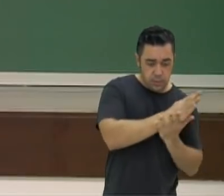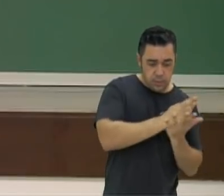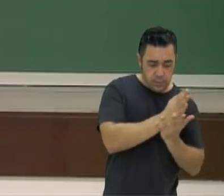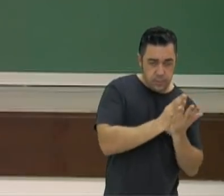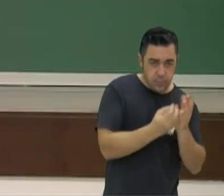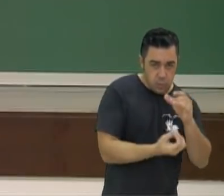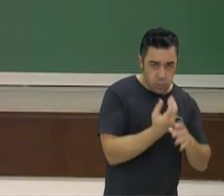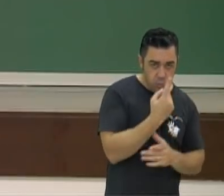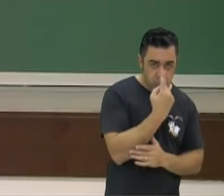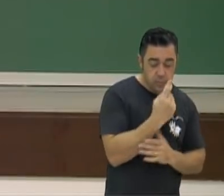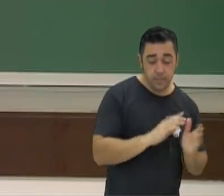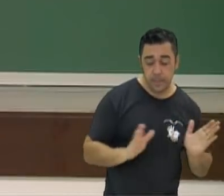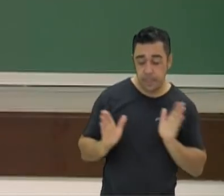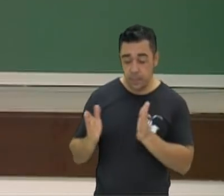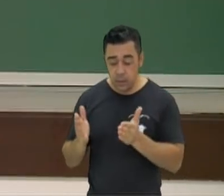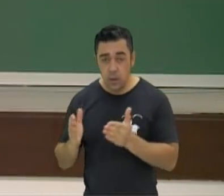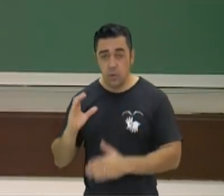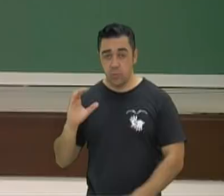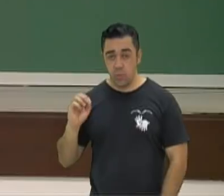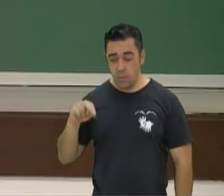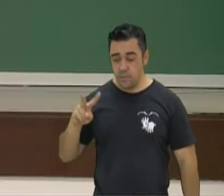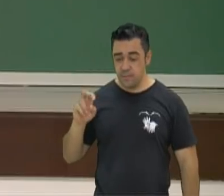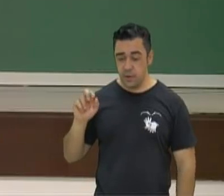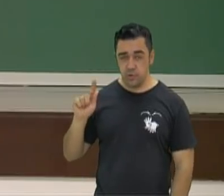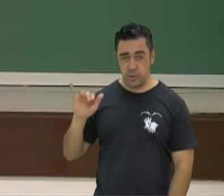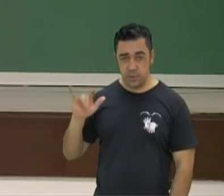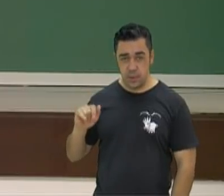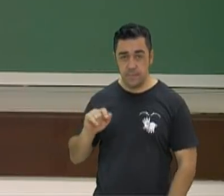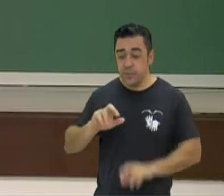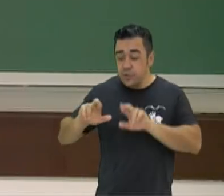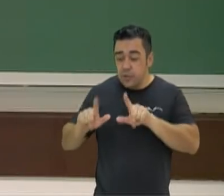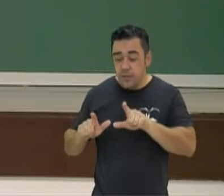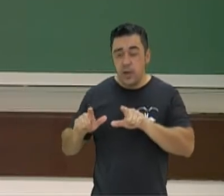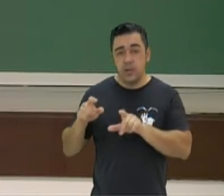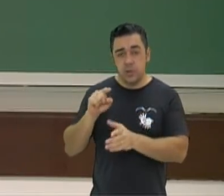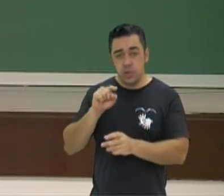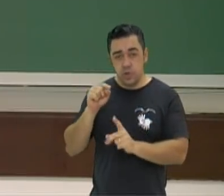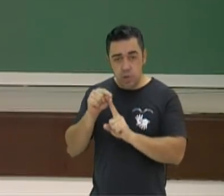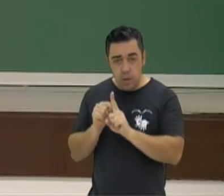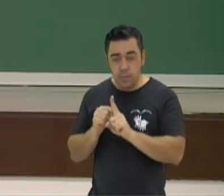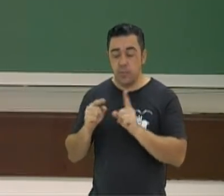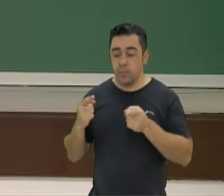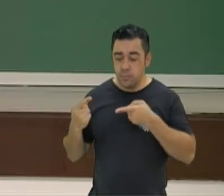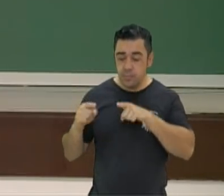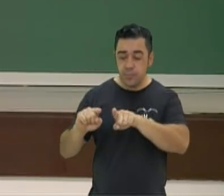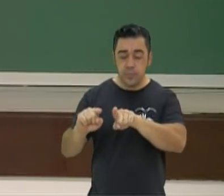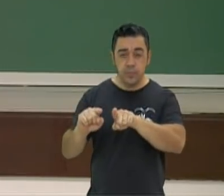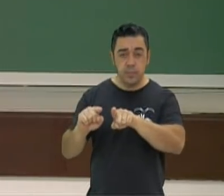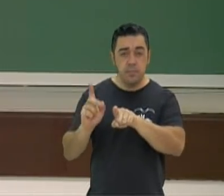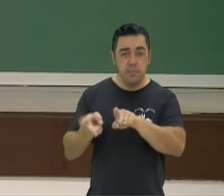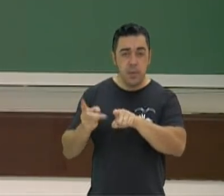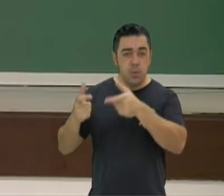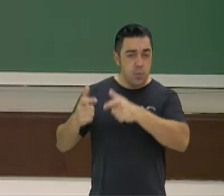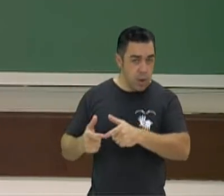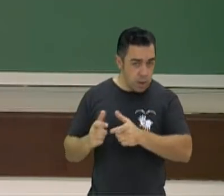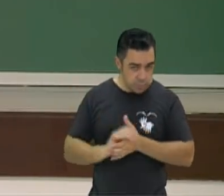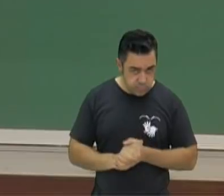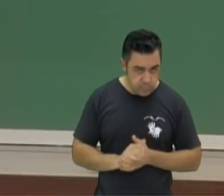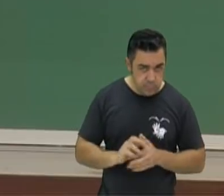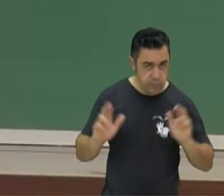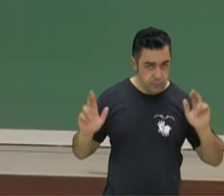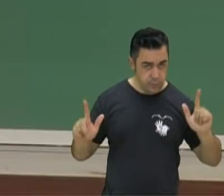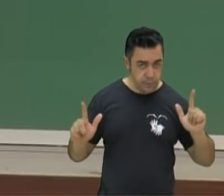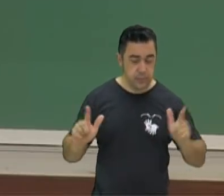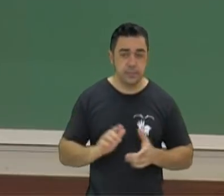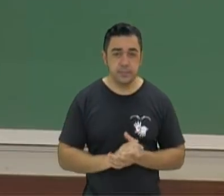e a convergência evolutiva, que você tem espécies diferentes que convergem para uma característica em comum, ok? Então, são duas coisas